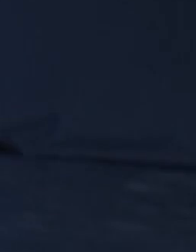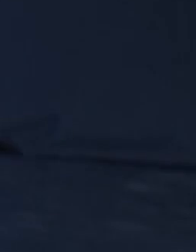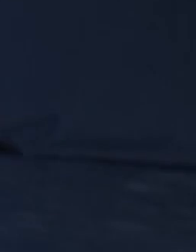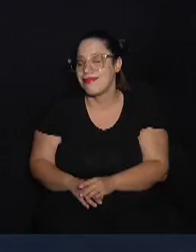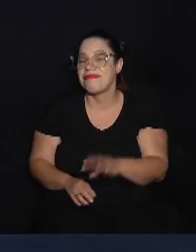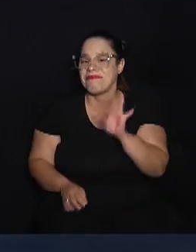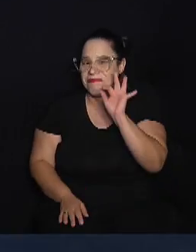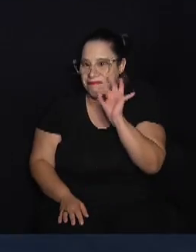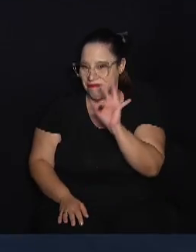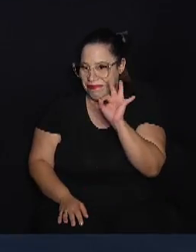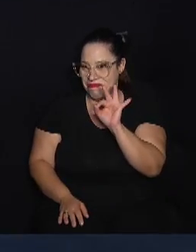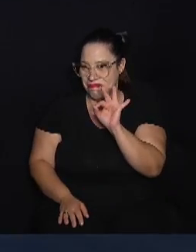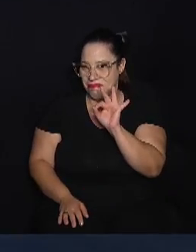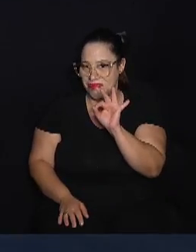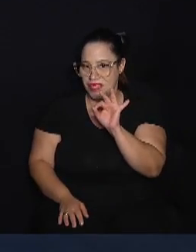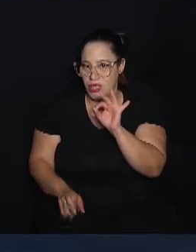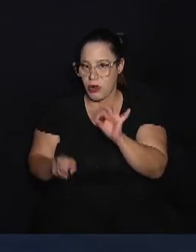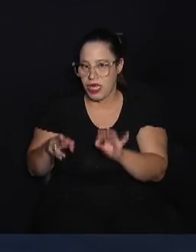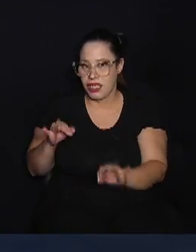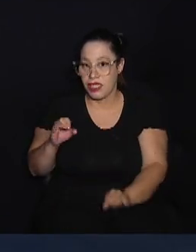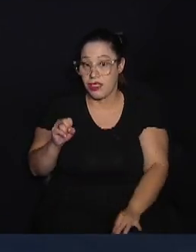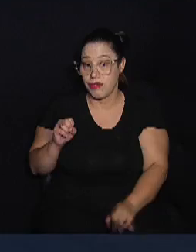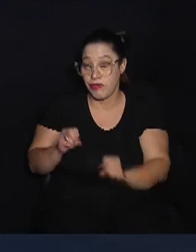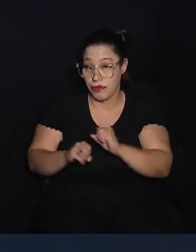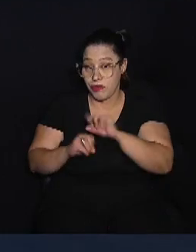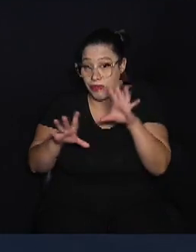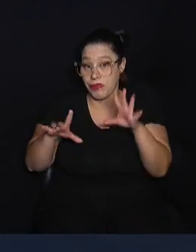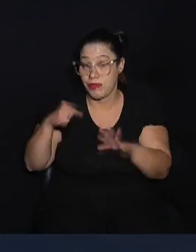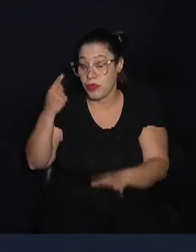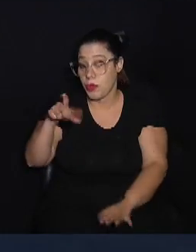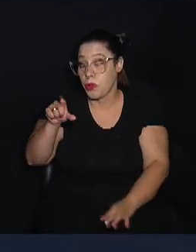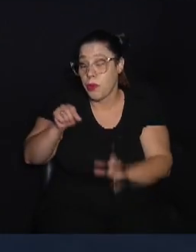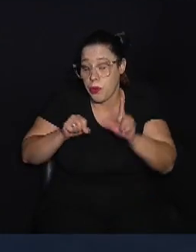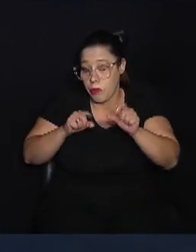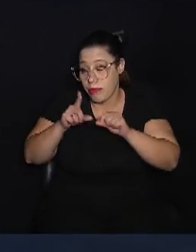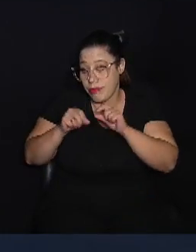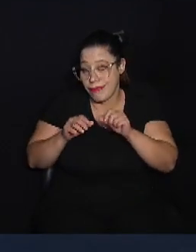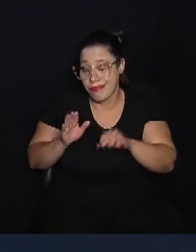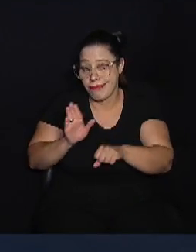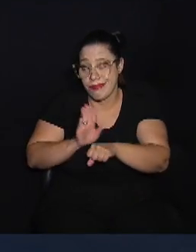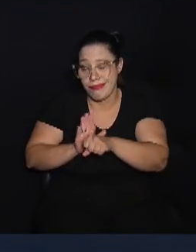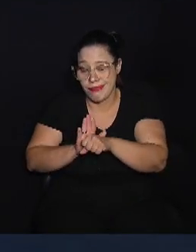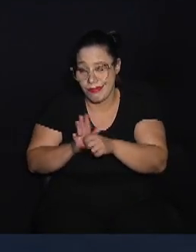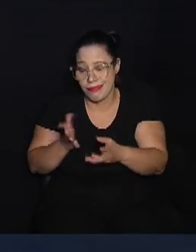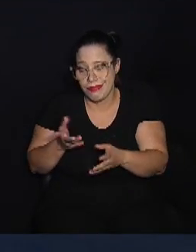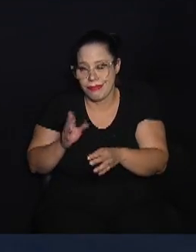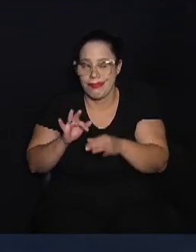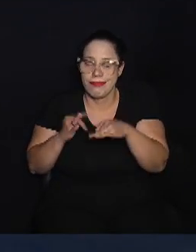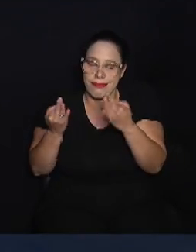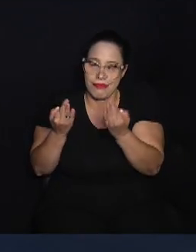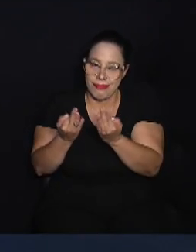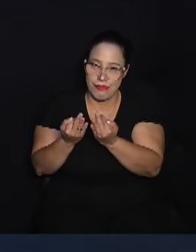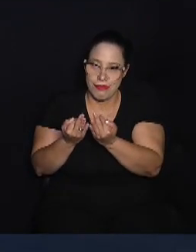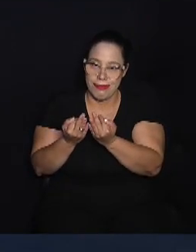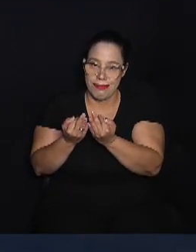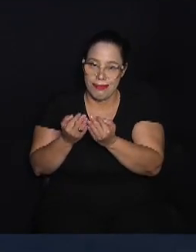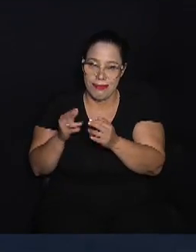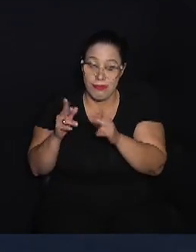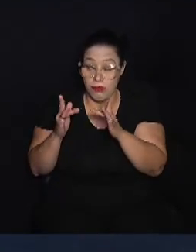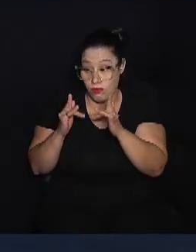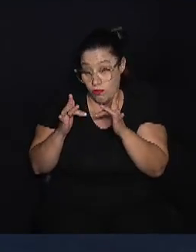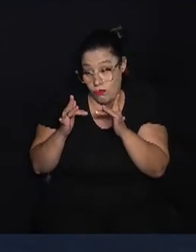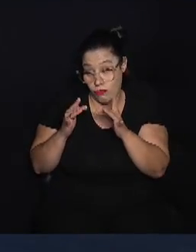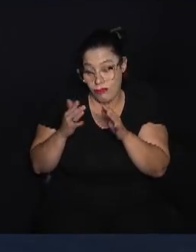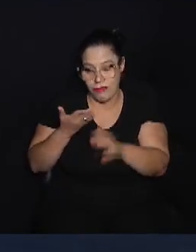É isso, e além de Witches, é claro que você tem outras opções para curtir juntamente com a sua família, com o namorado, com